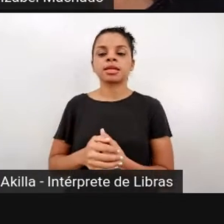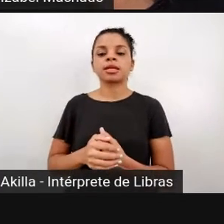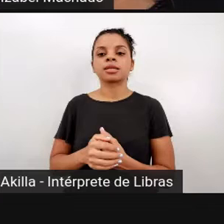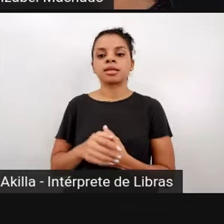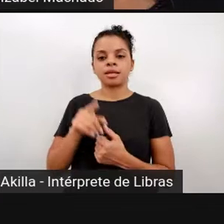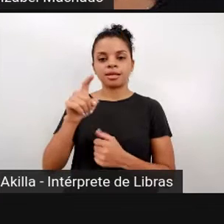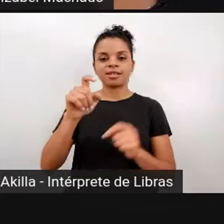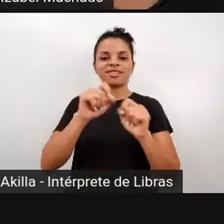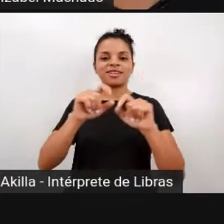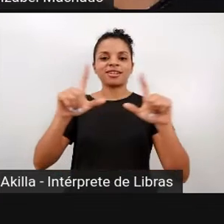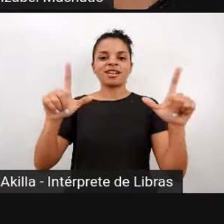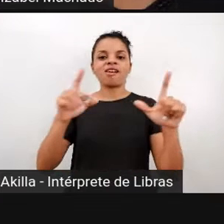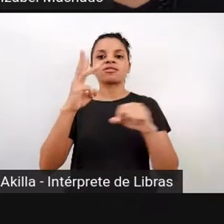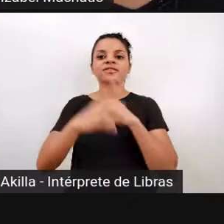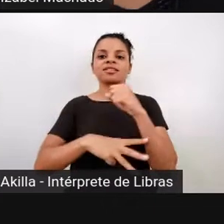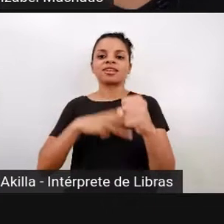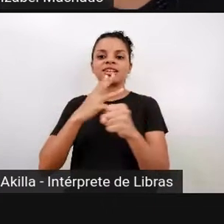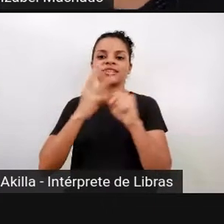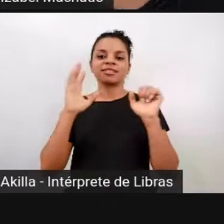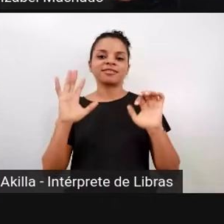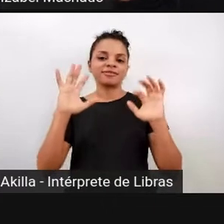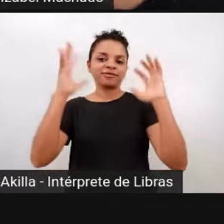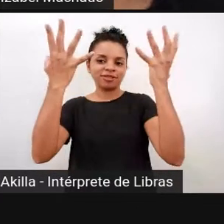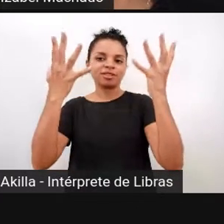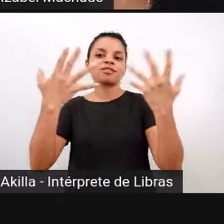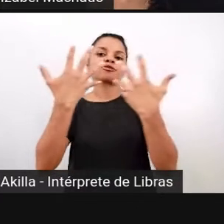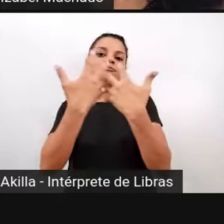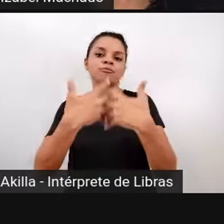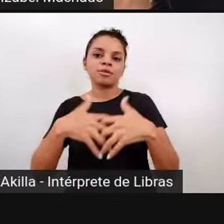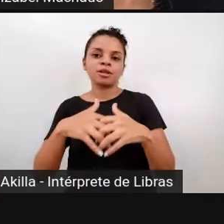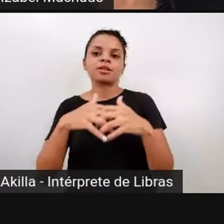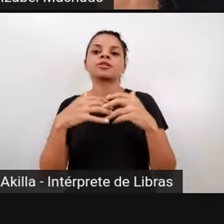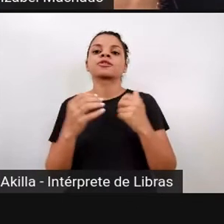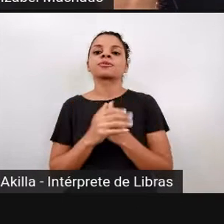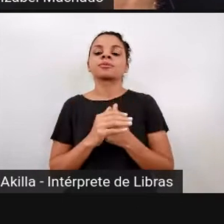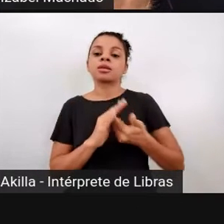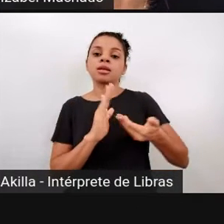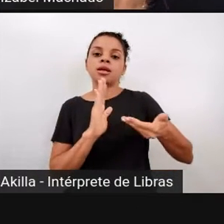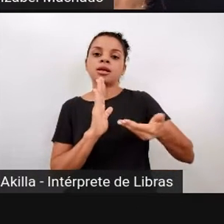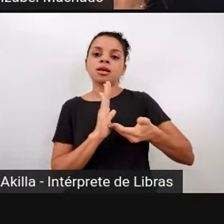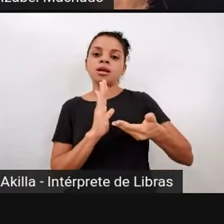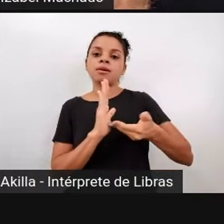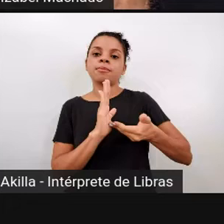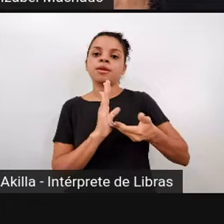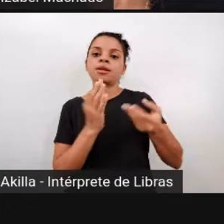de funcionamento, e a Agência Câmara, inclusive, divulgou um balanço de que